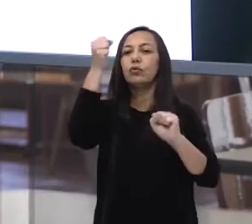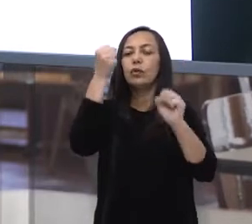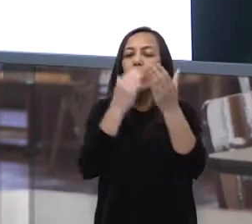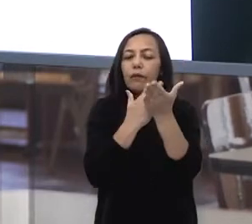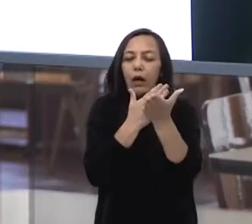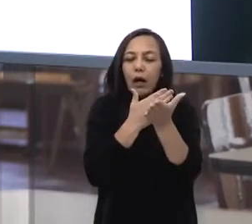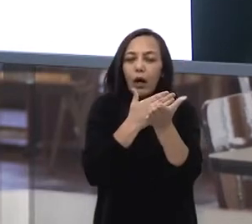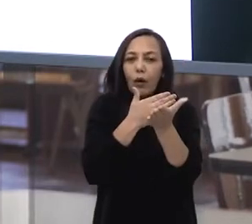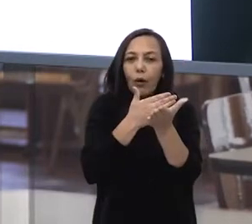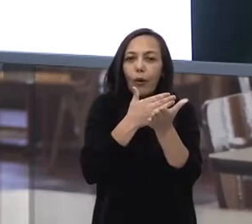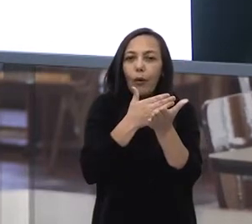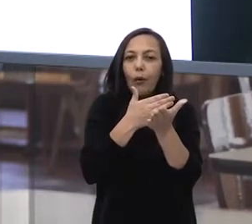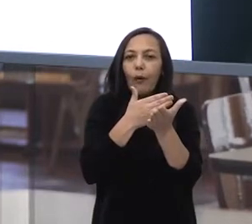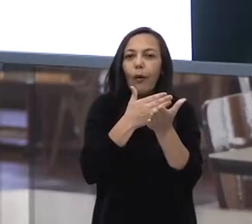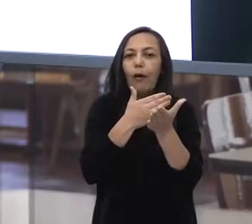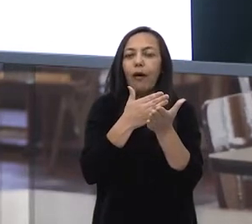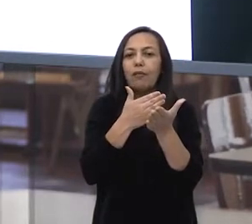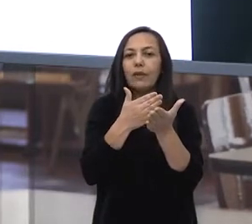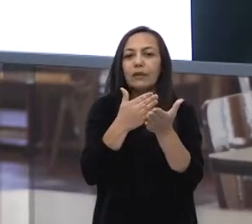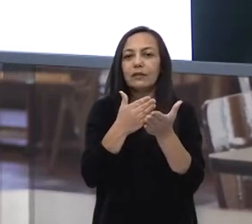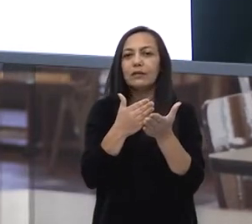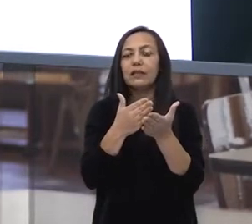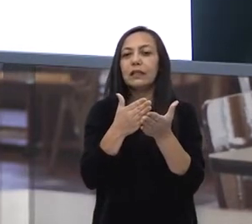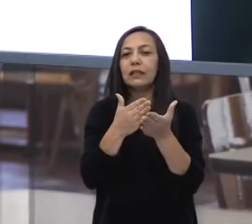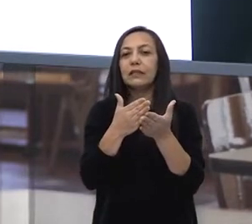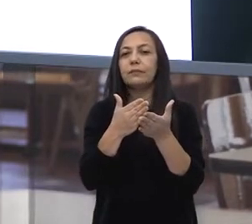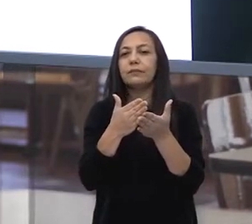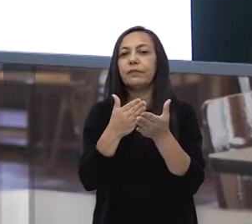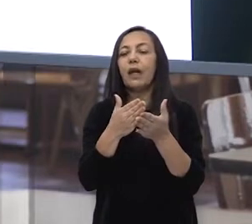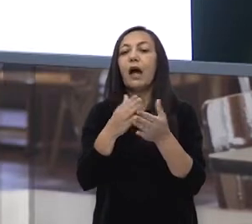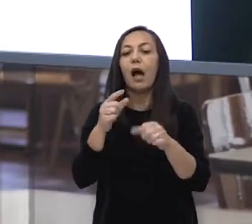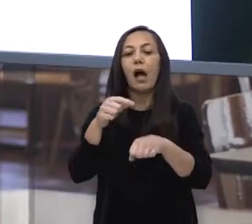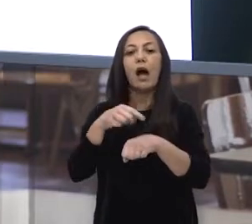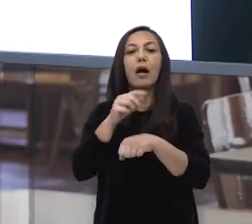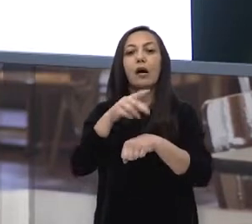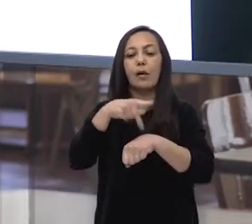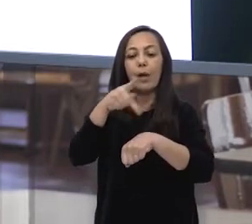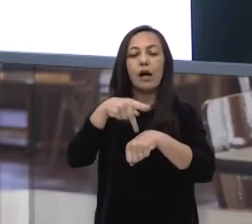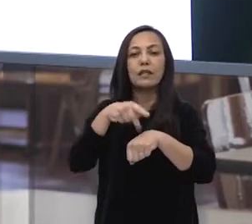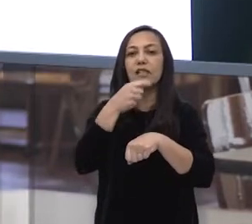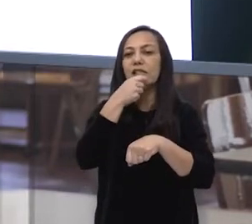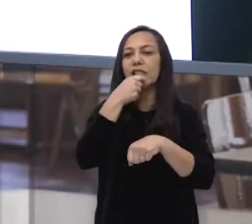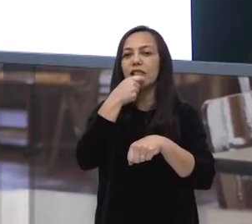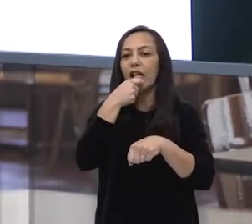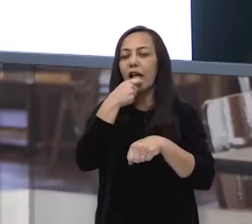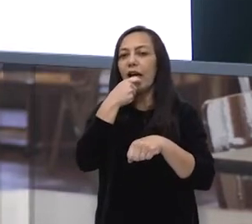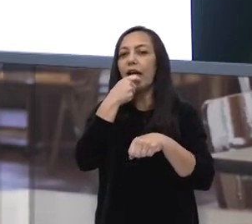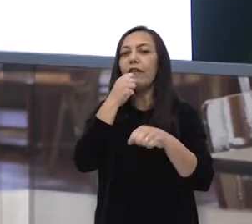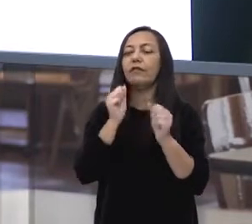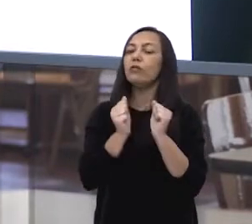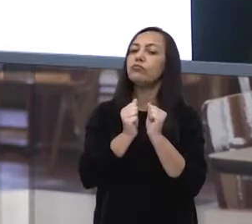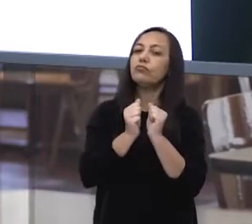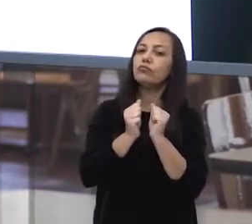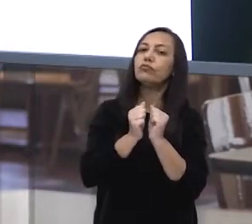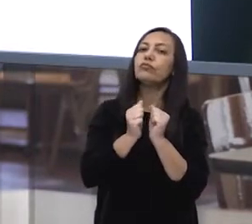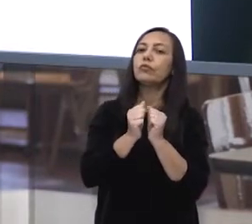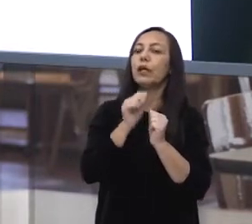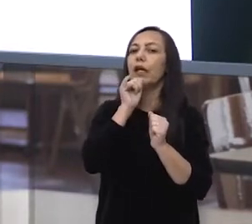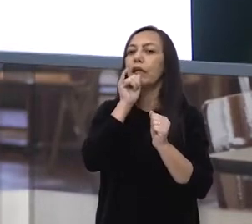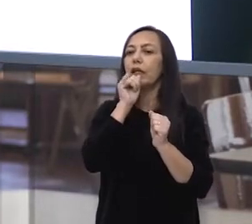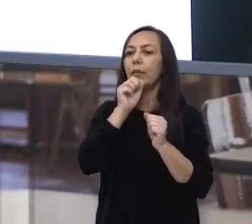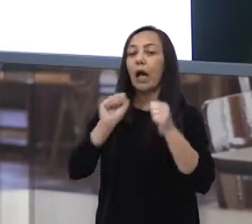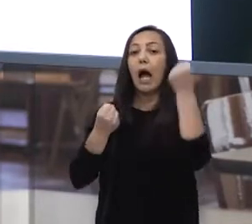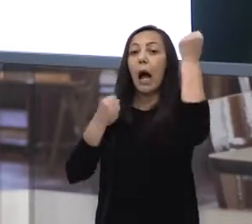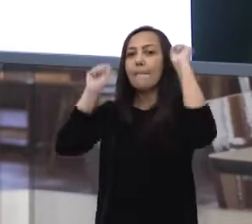porque nosso principal parceiro comercial na época era a Inglaterra. Então aquelas máquinas que não serviam mais para a